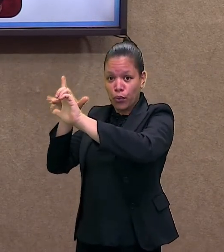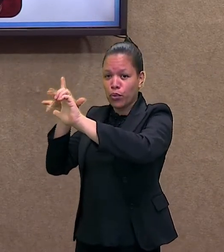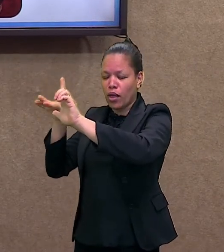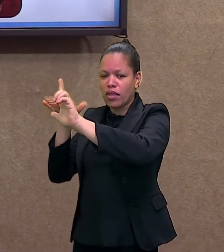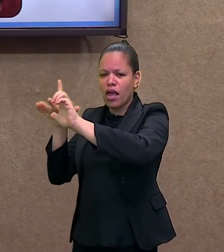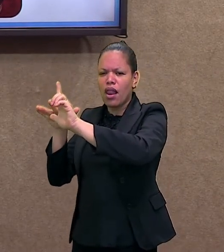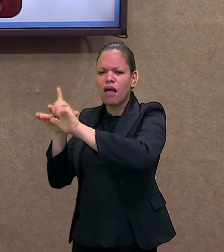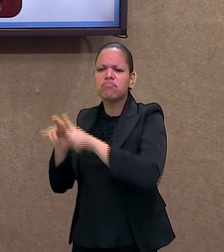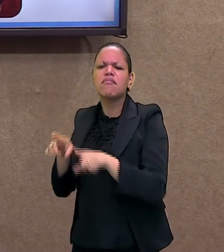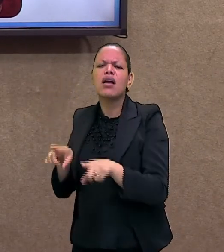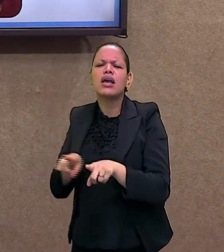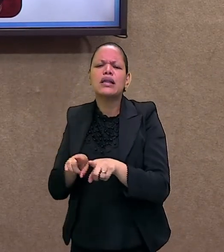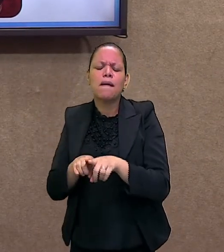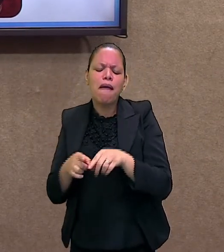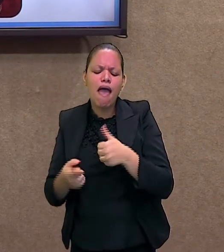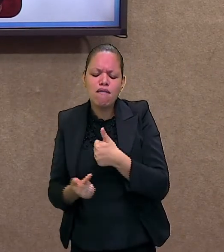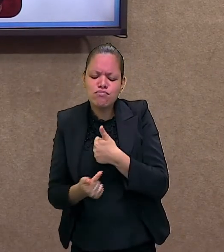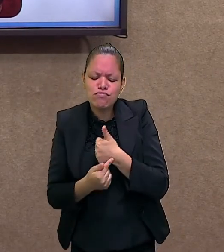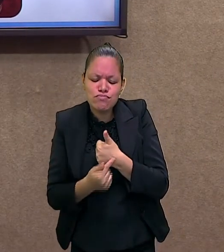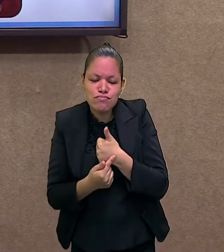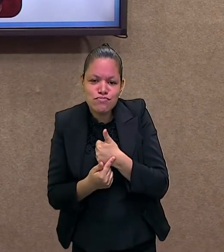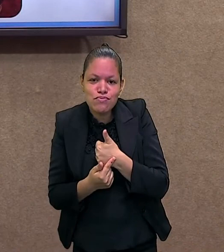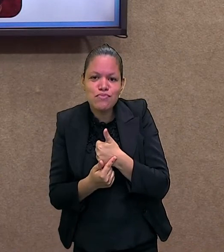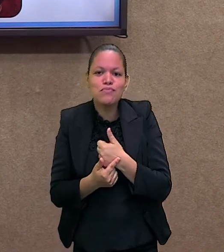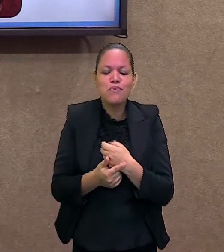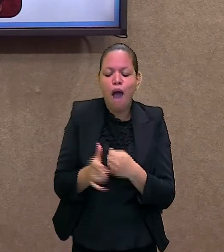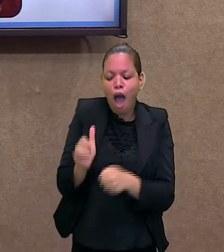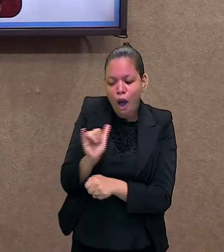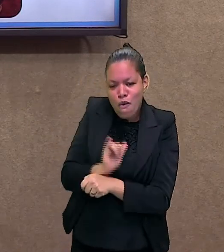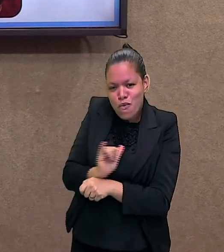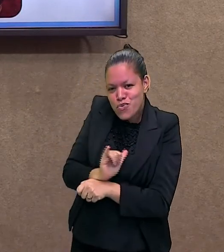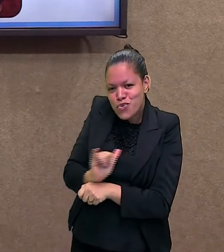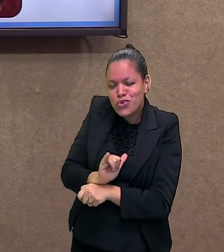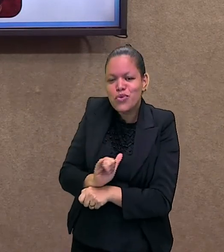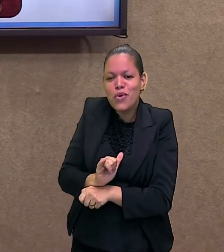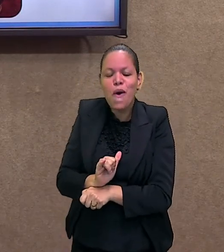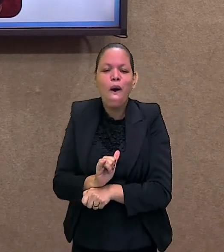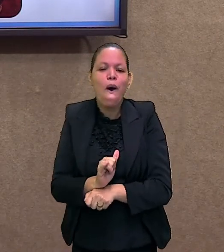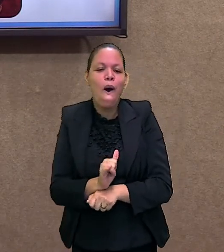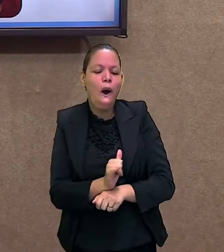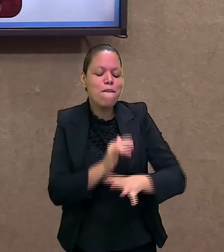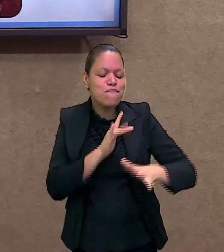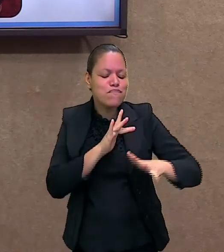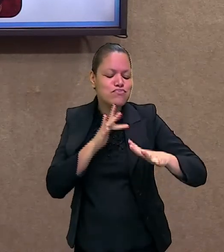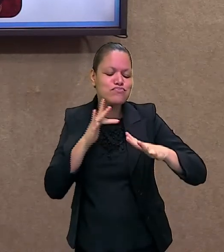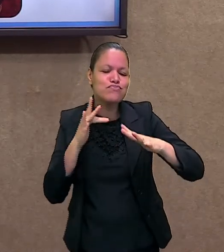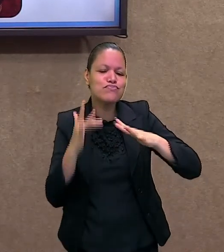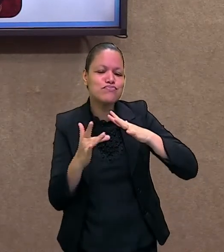no canto da tela. Se inscreva em nosso canal no YouTube e acesse nossas